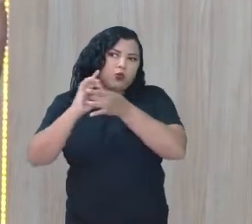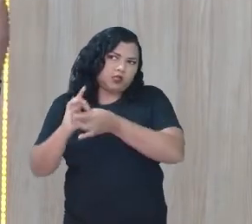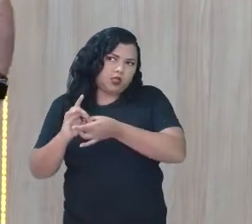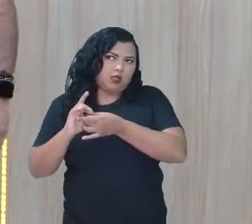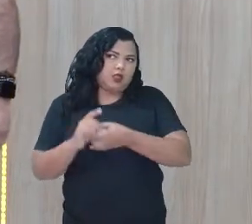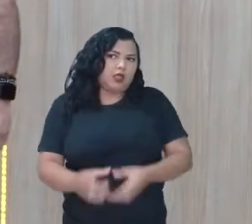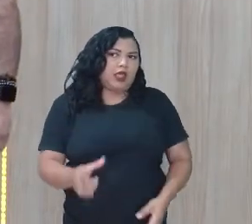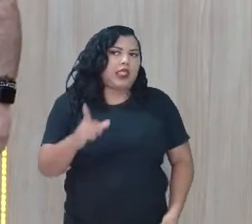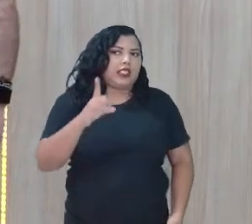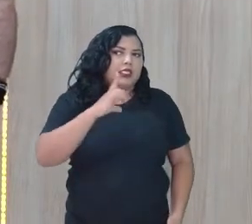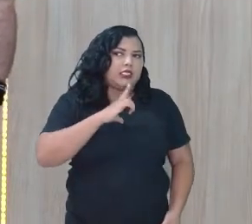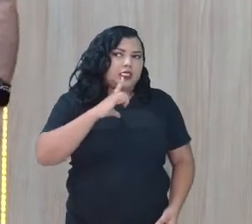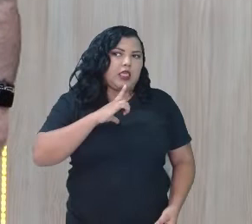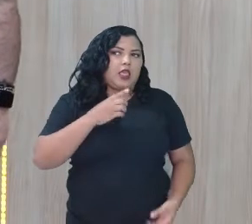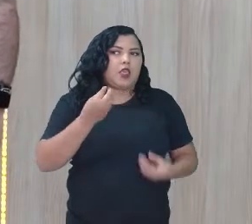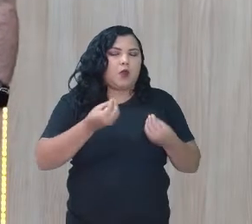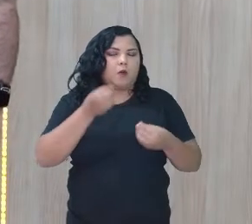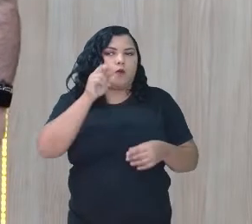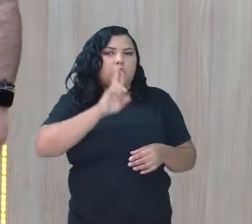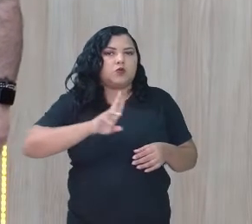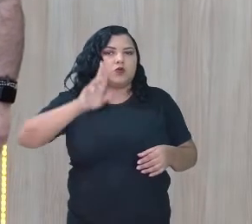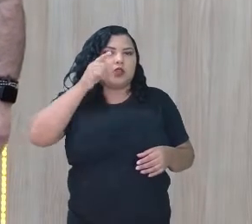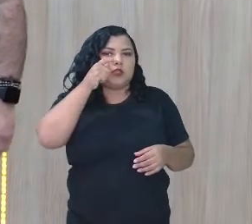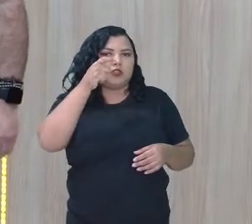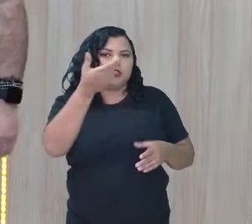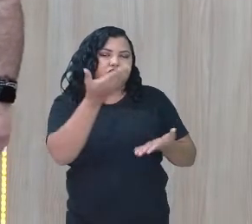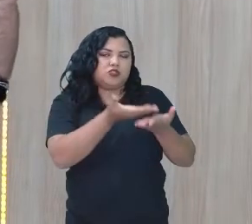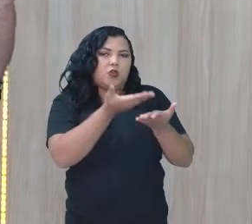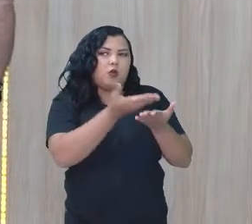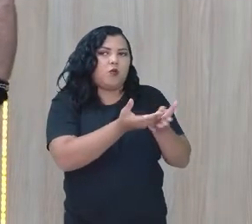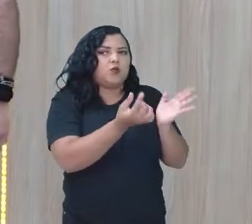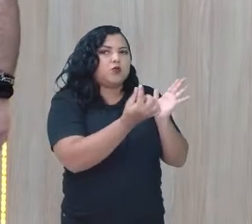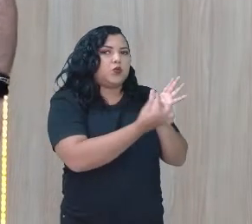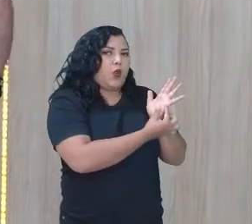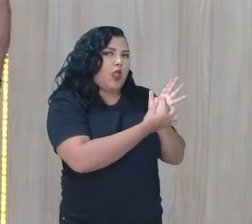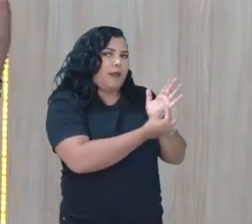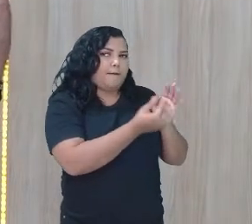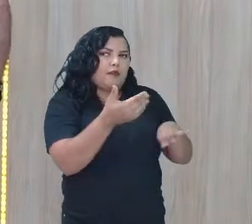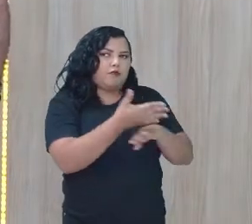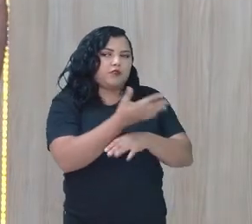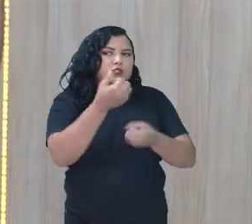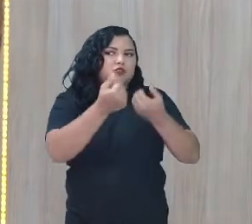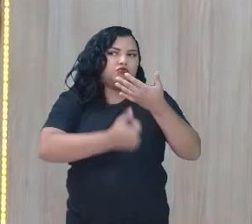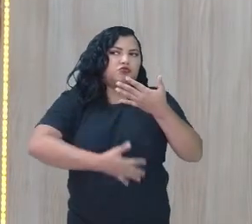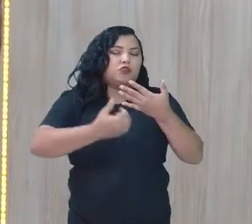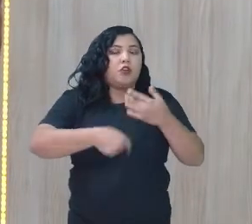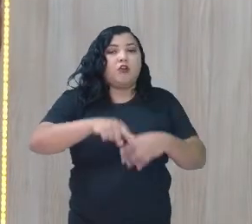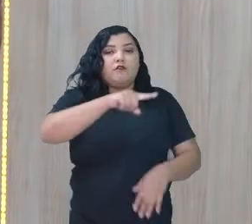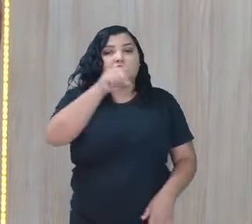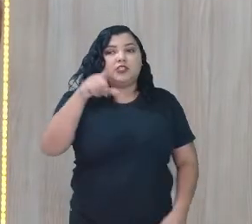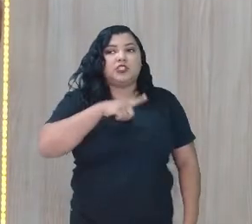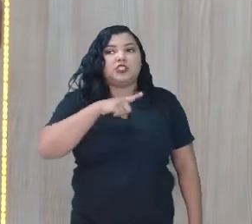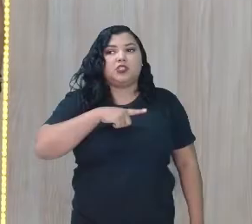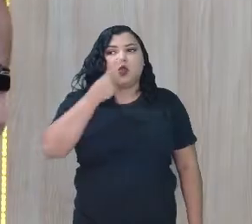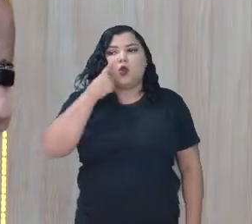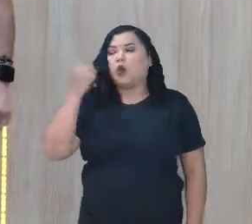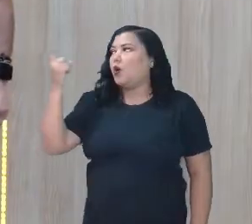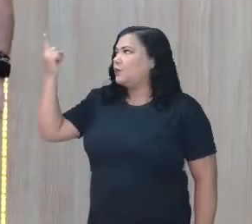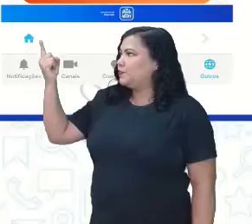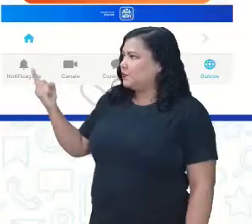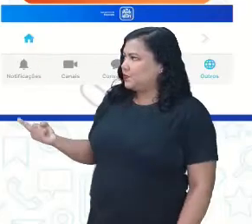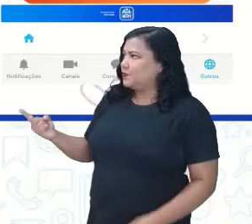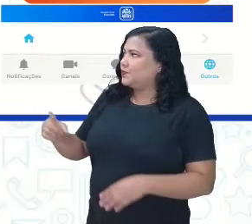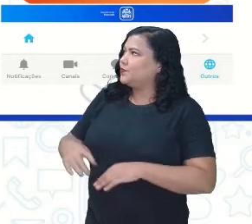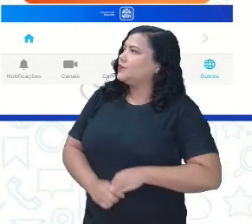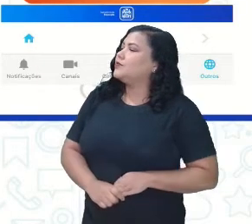né, da possibilidade de assistir às aulas, de acessar o chat, vocês ainda têm o